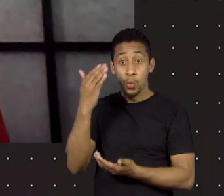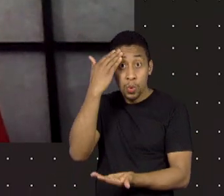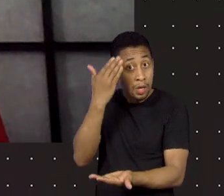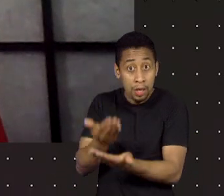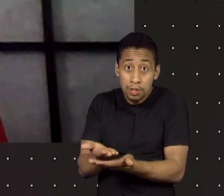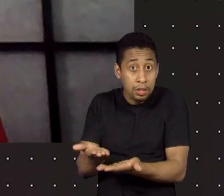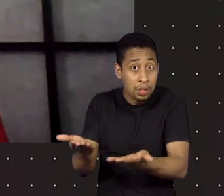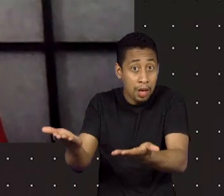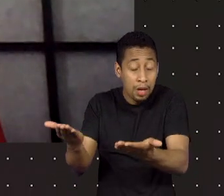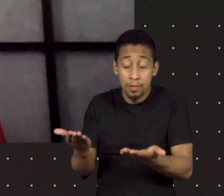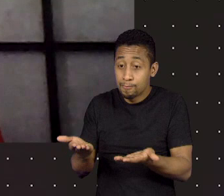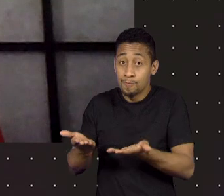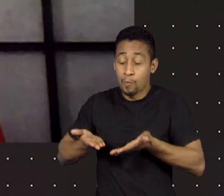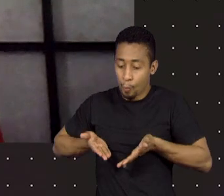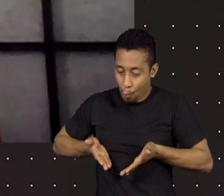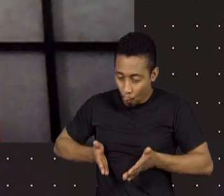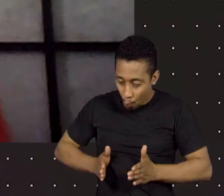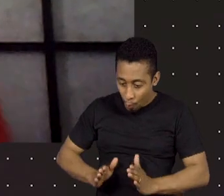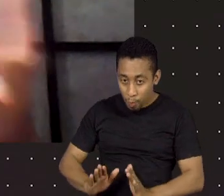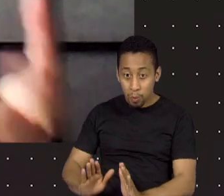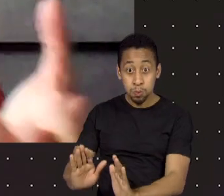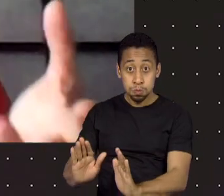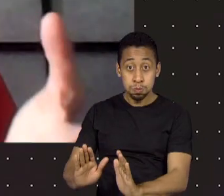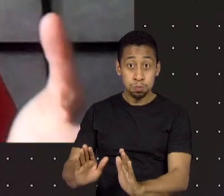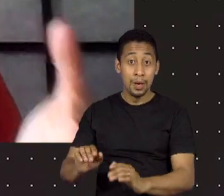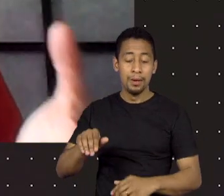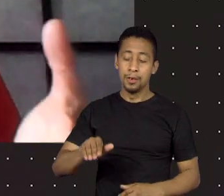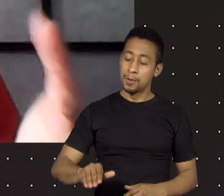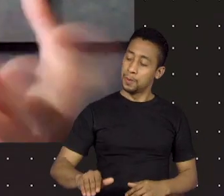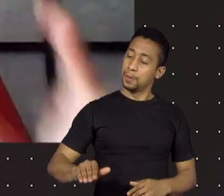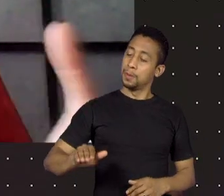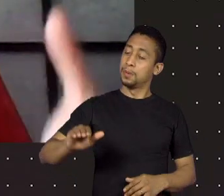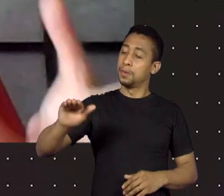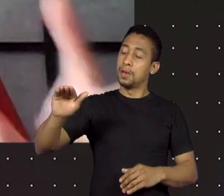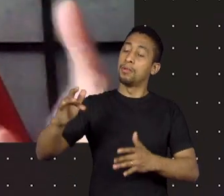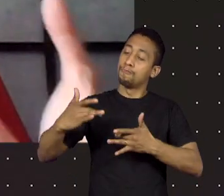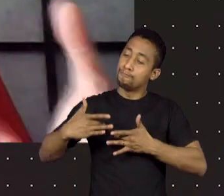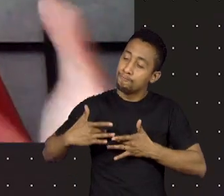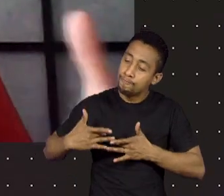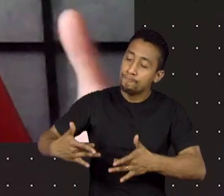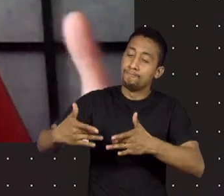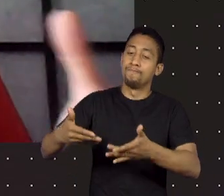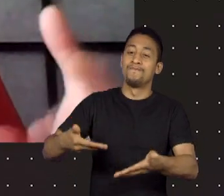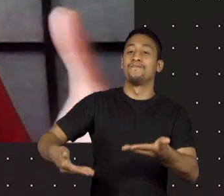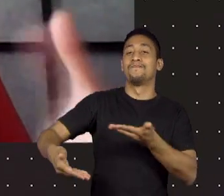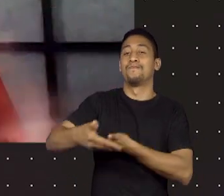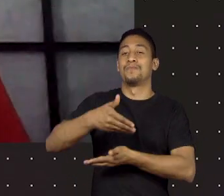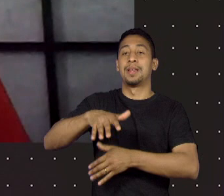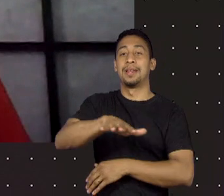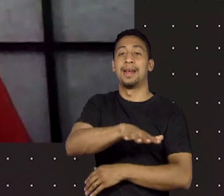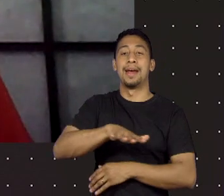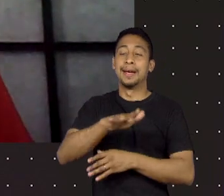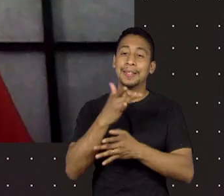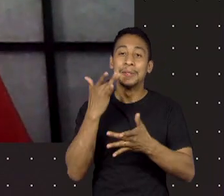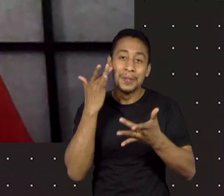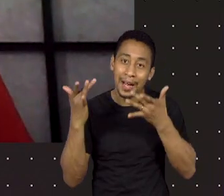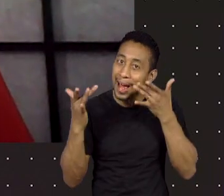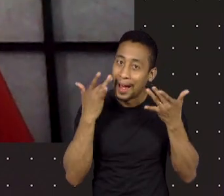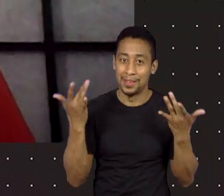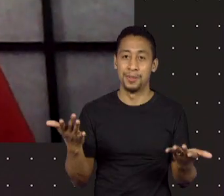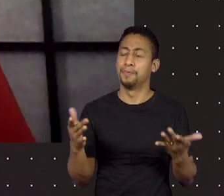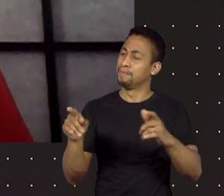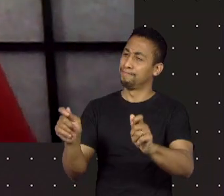mundo para exercitar a generosidade, o teatro e a generosidade, a capacidade de generosidade